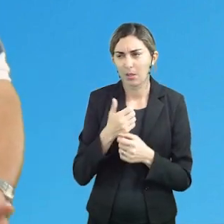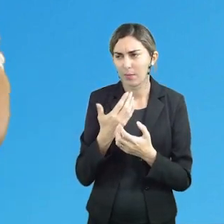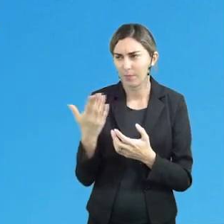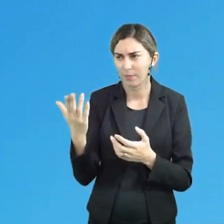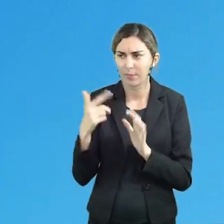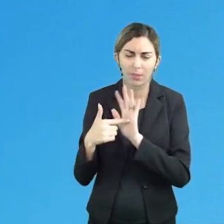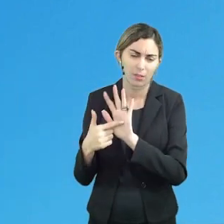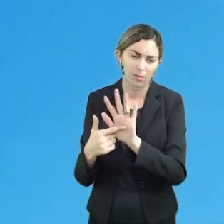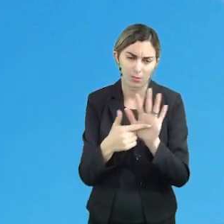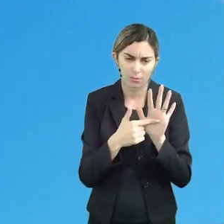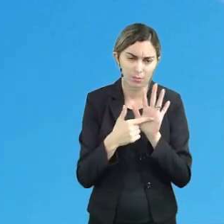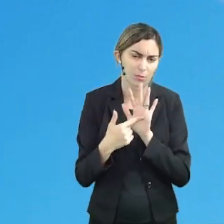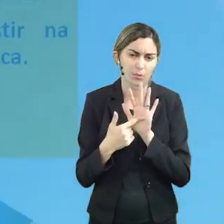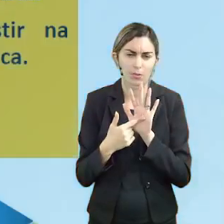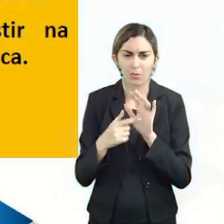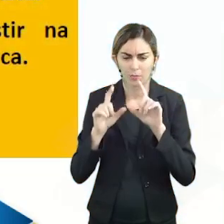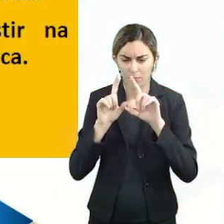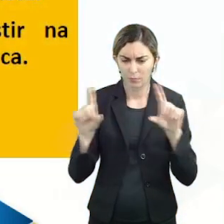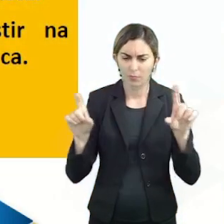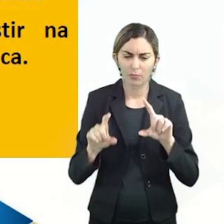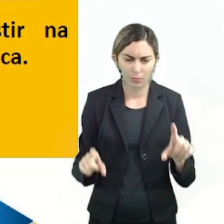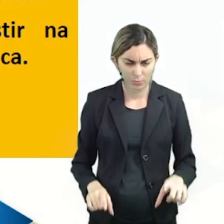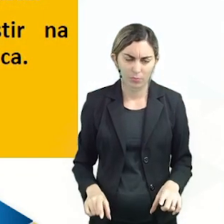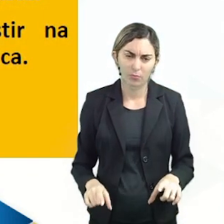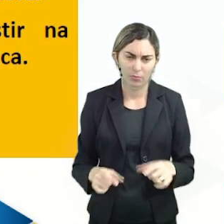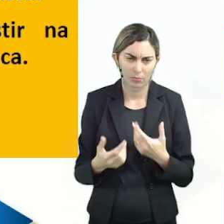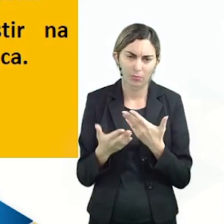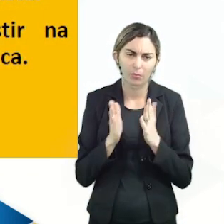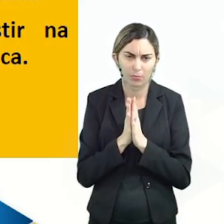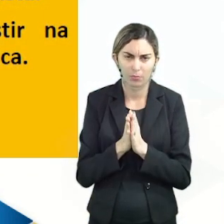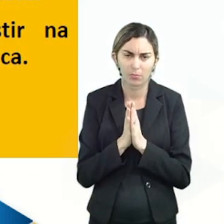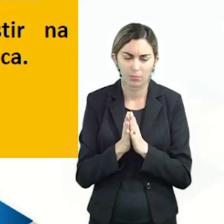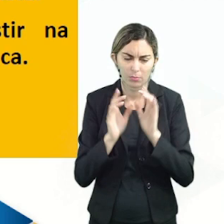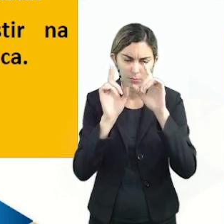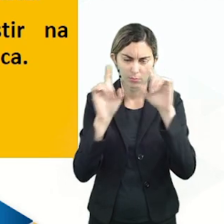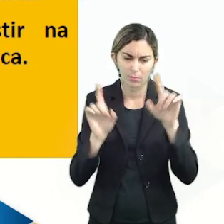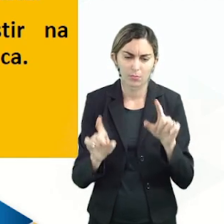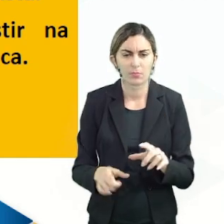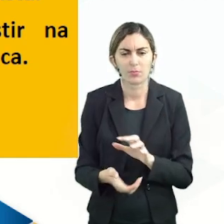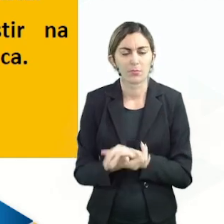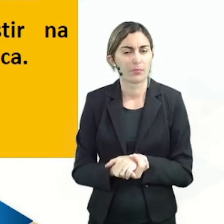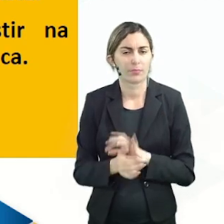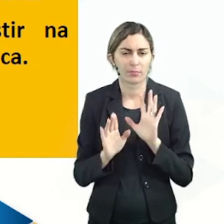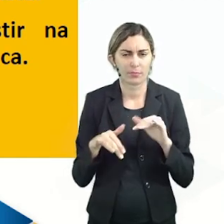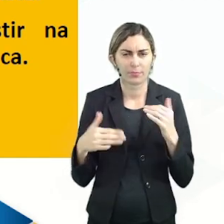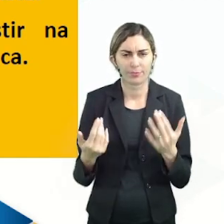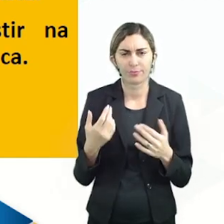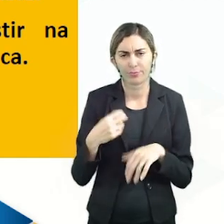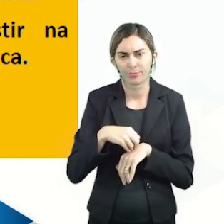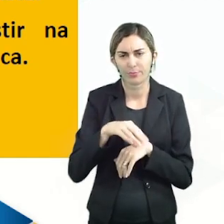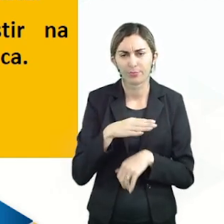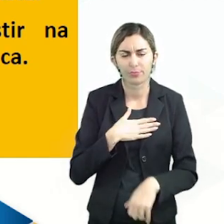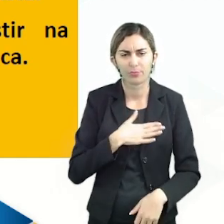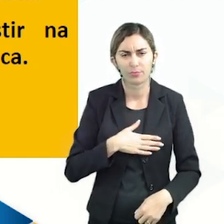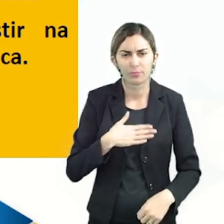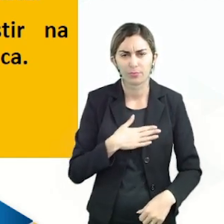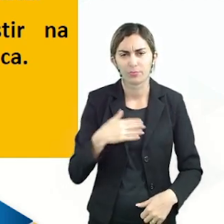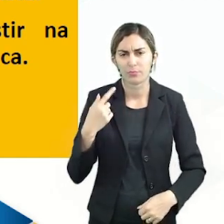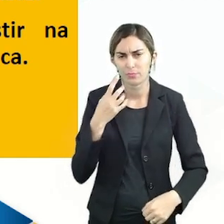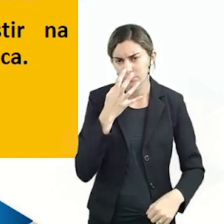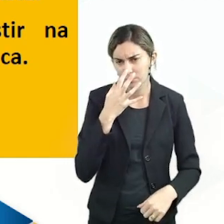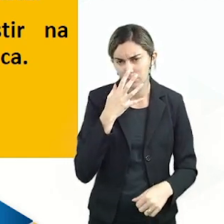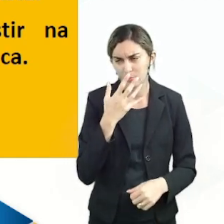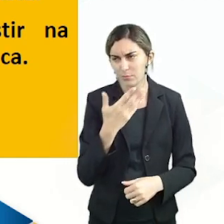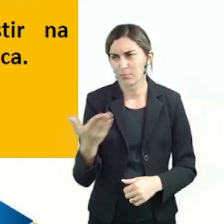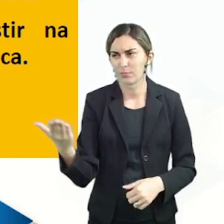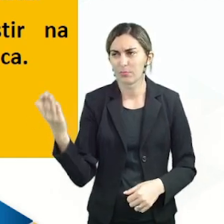sem mostrar para vocês frases de Dom Helder, por favor, certo? Então aqui eu gostaria que